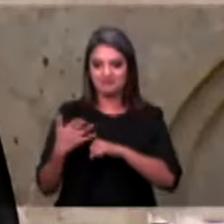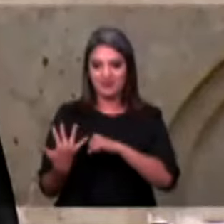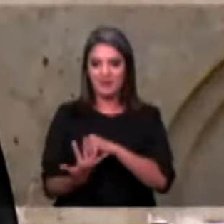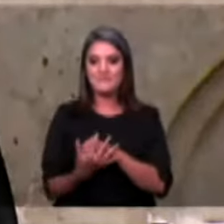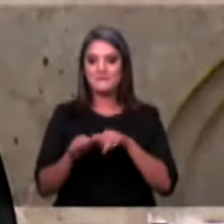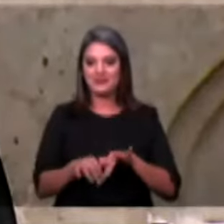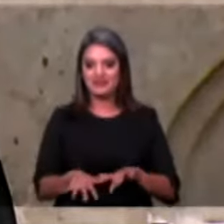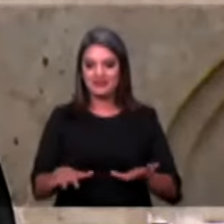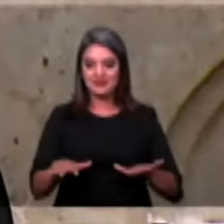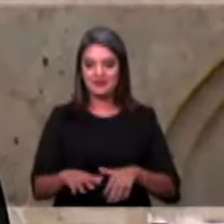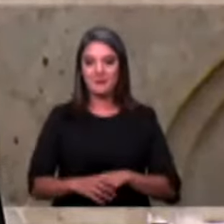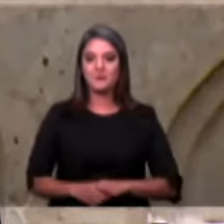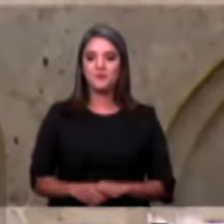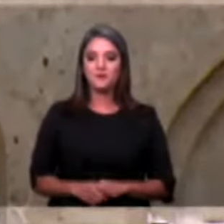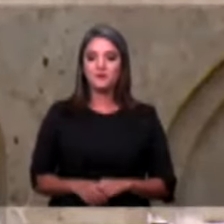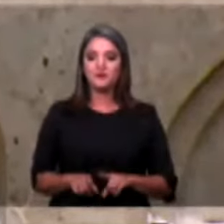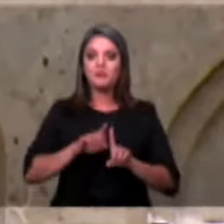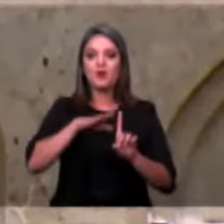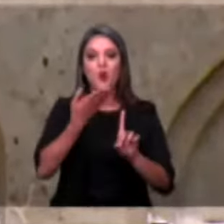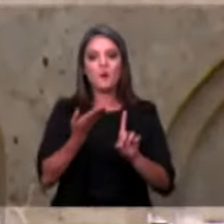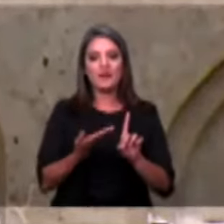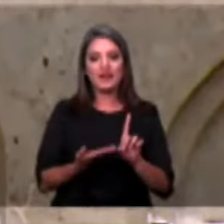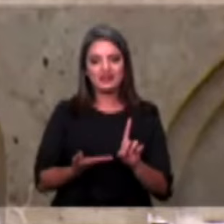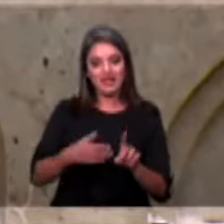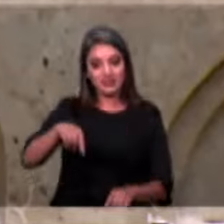homenagem também ao querido ministro Luiz Roberto,